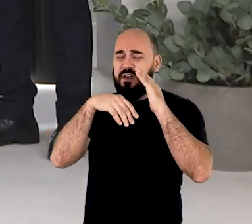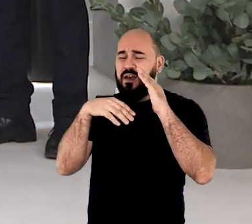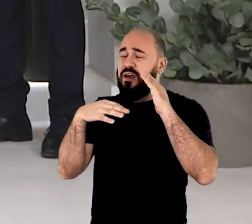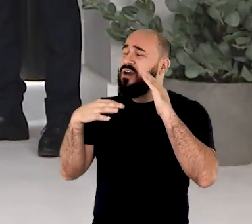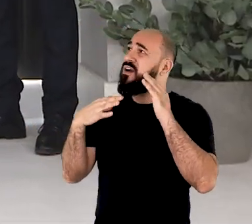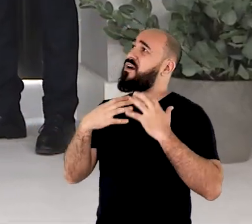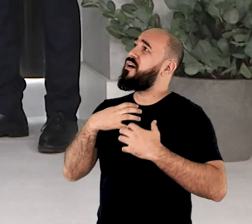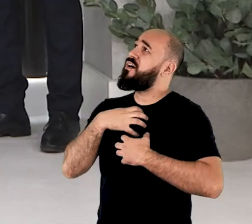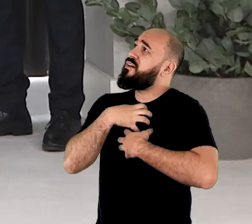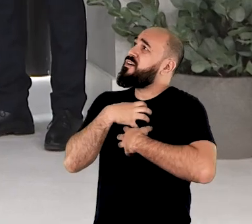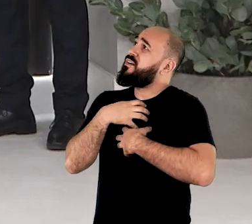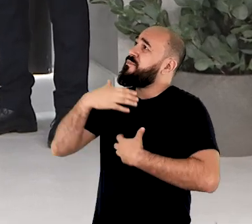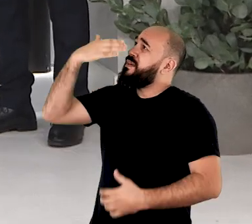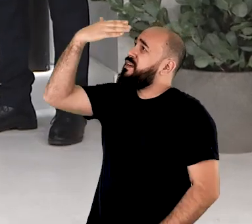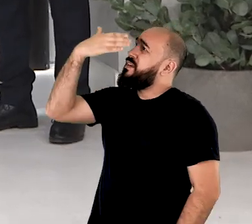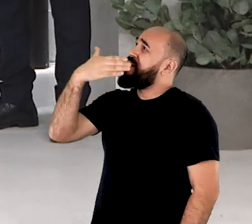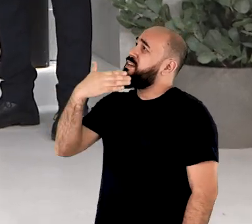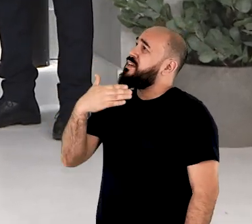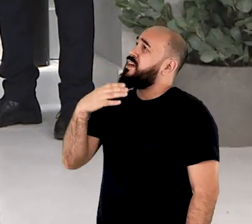calor.